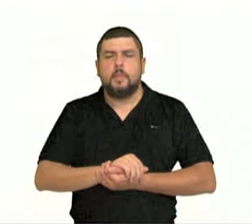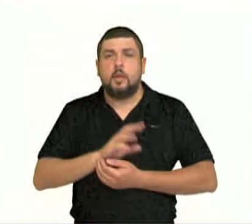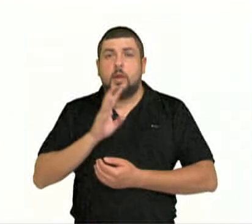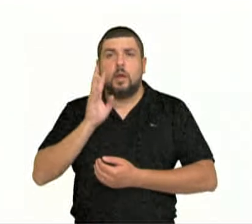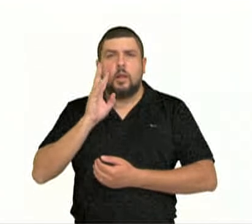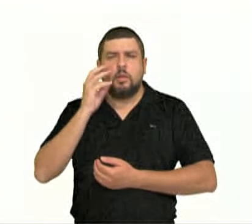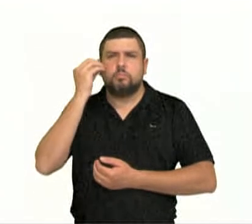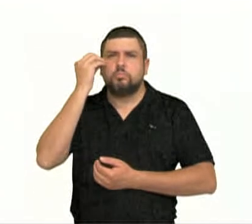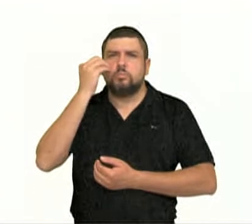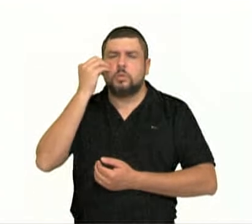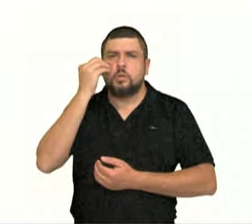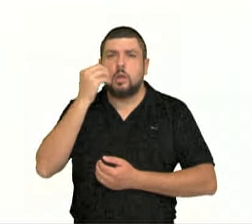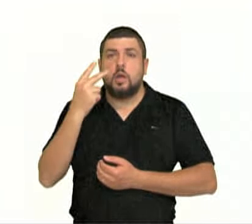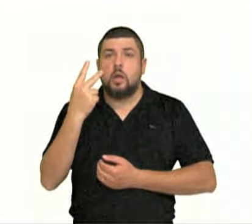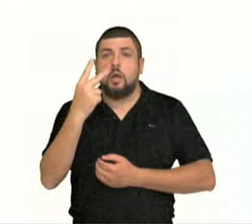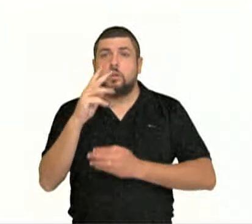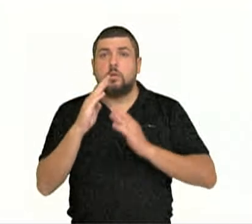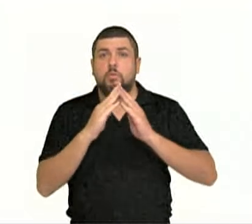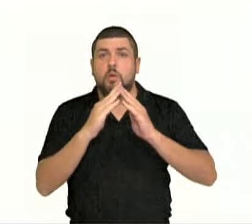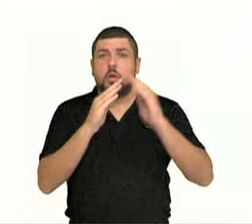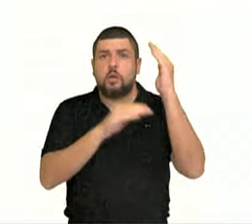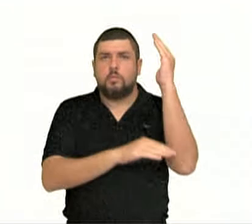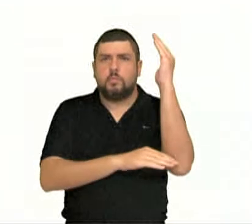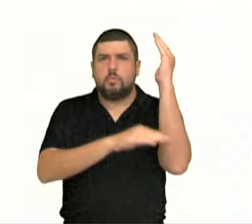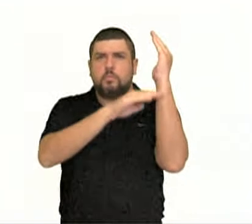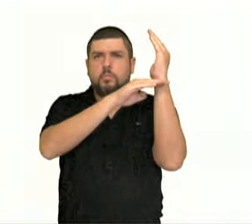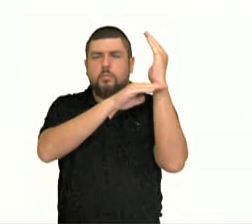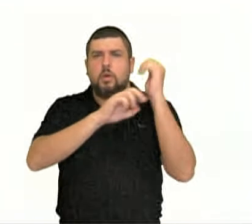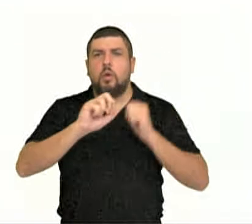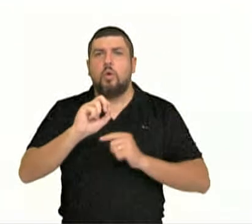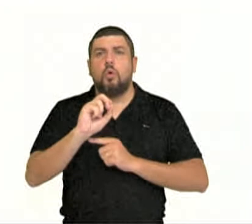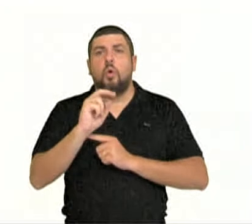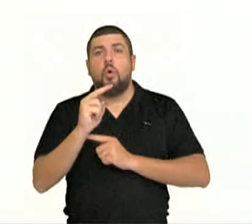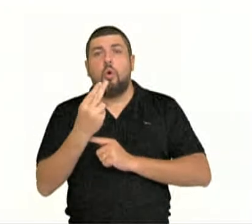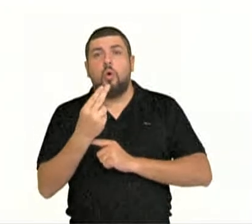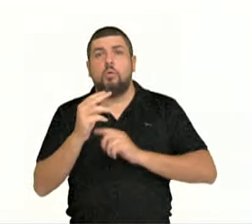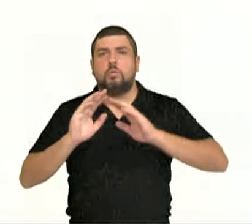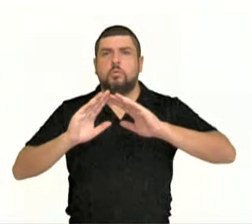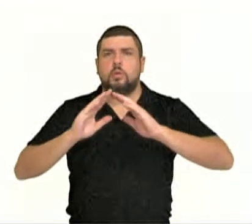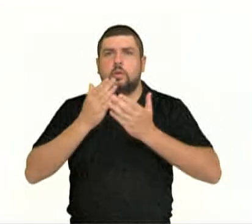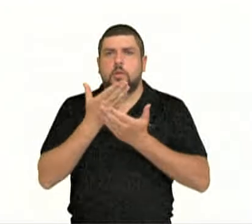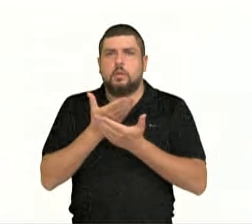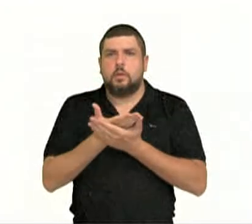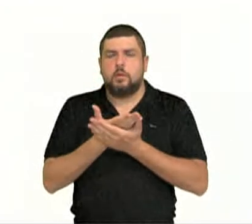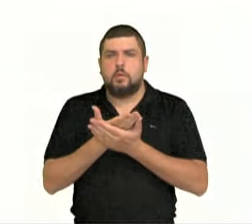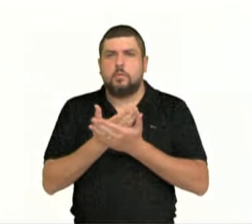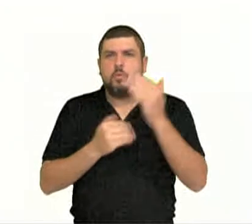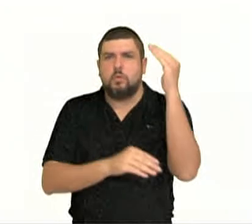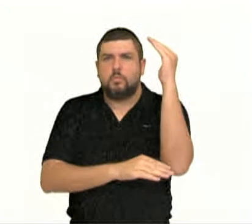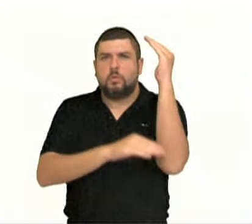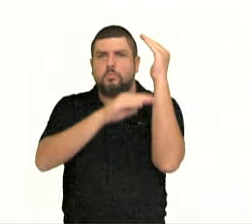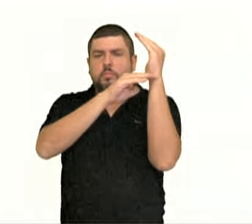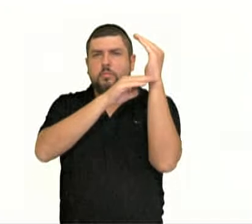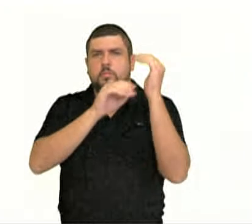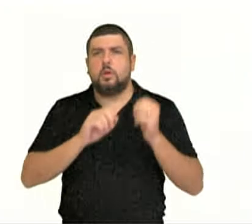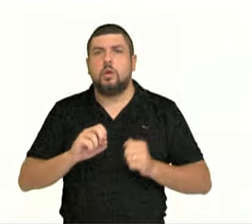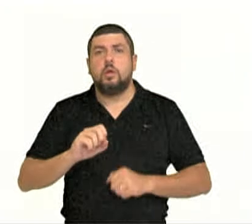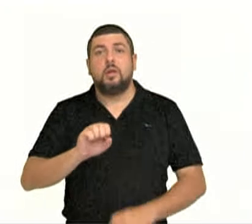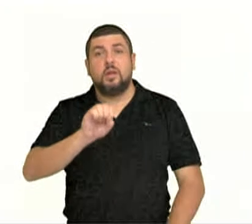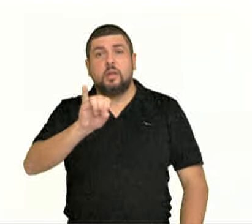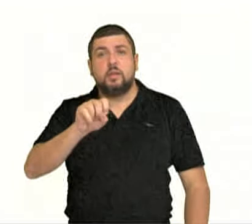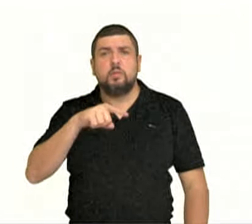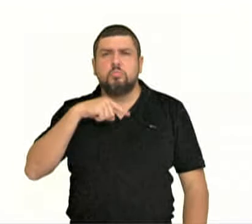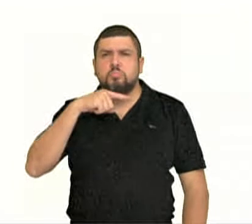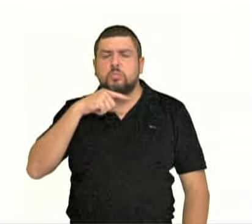sua escola ou casa. Caso não seja possível, faça uso de uma escada para ficar um nível mais alto em relação